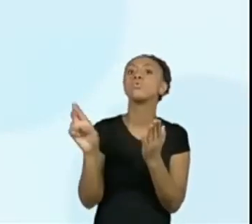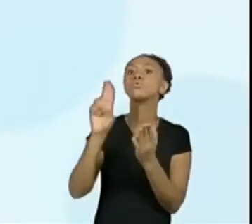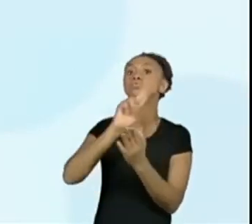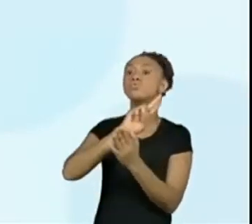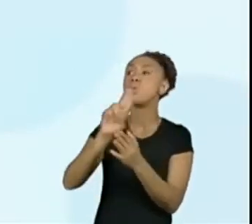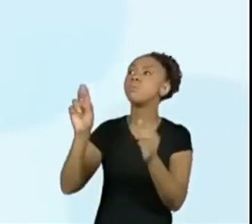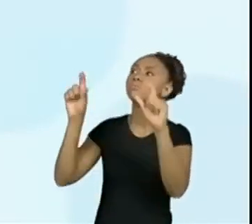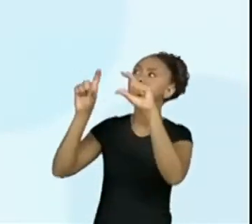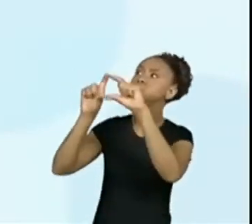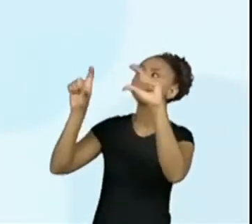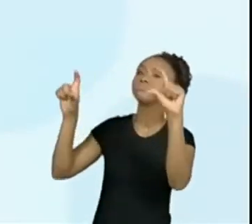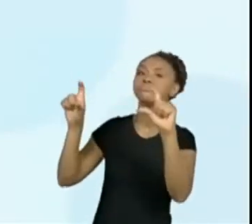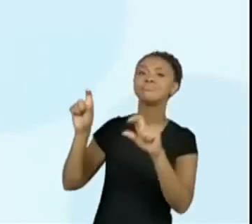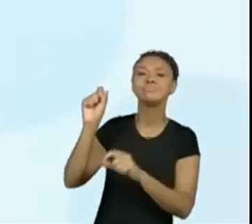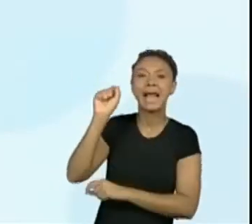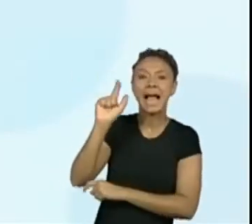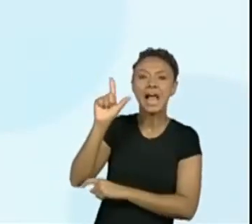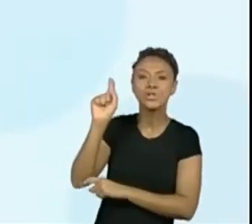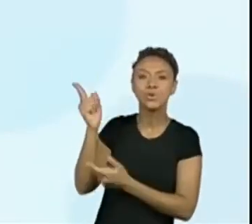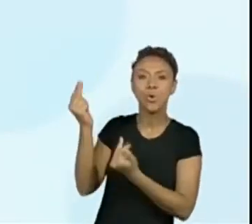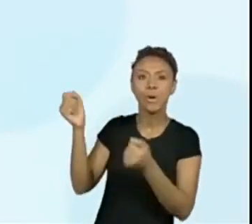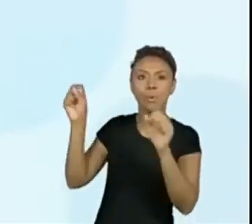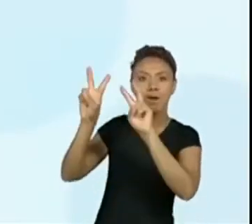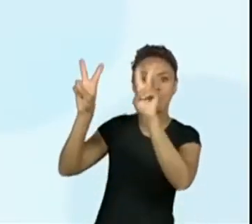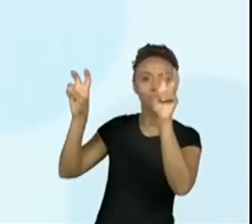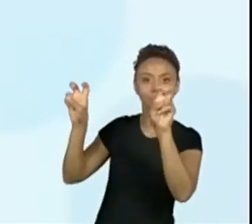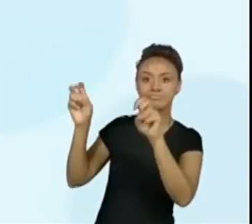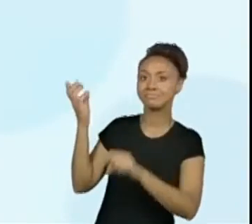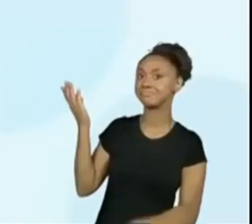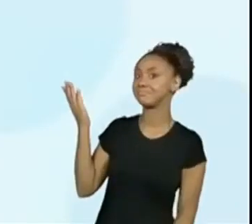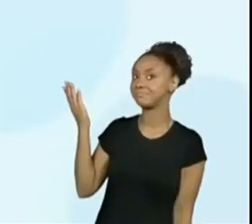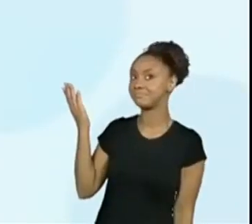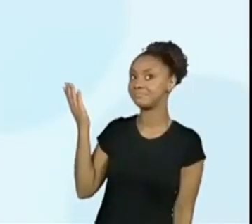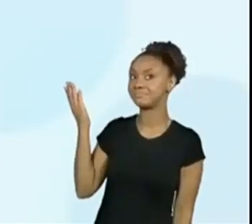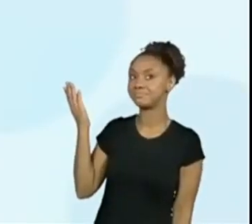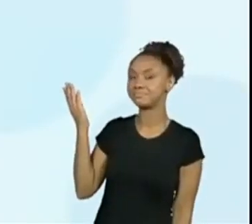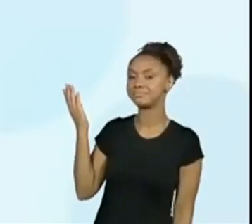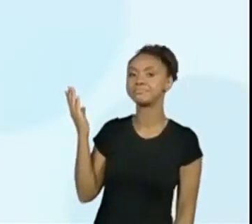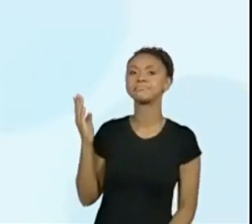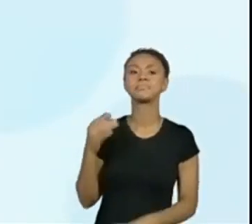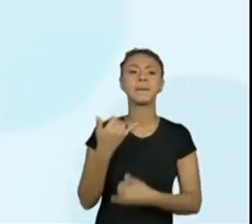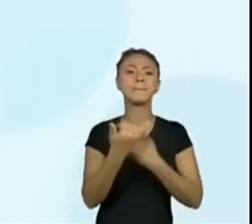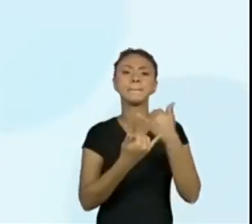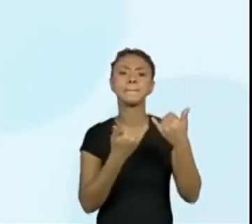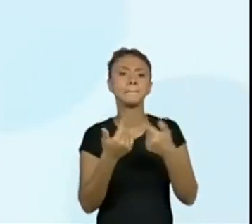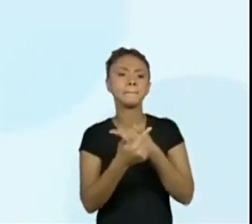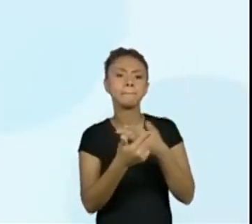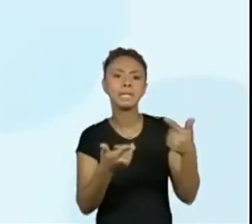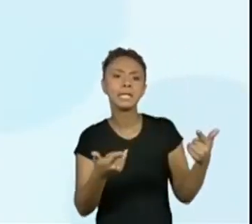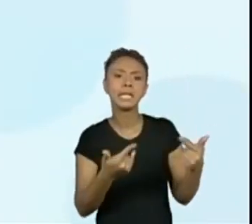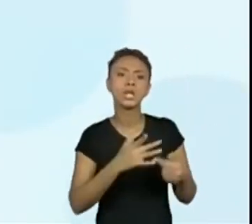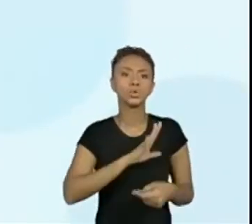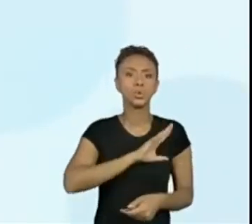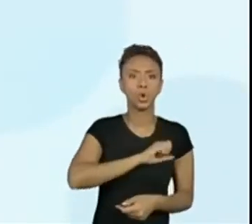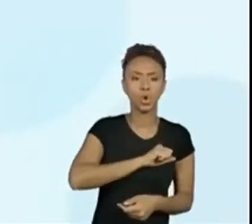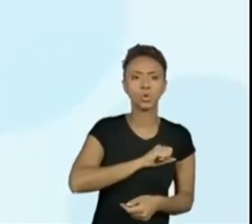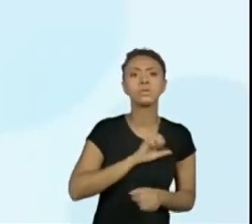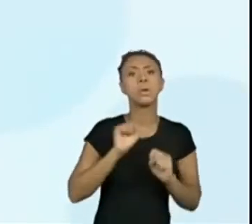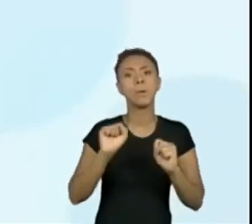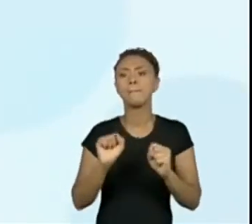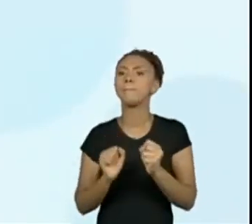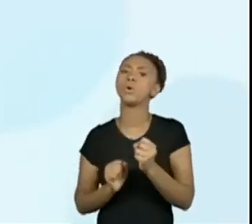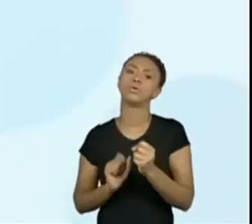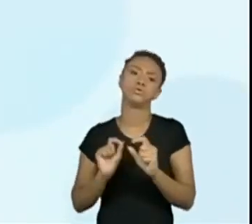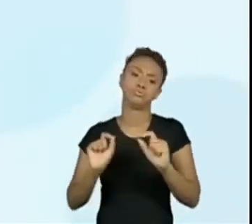título da sua preferência, então, brincadeira, brinquedo preferido, recorta ou faz um